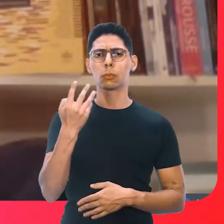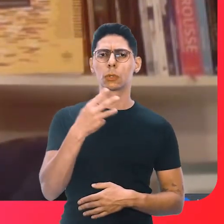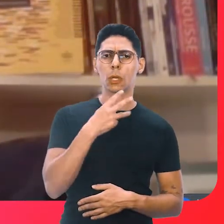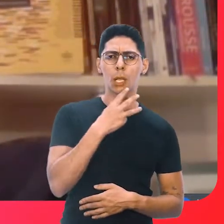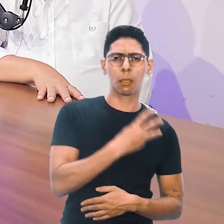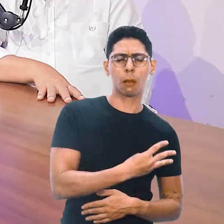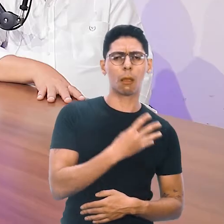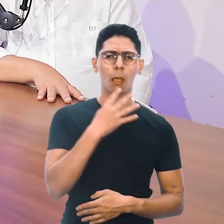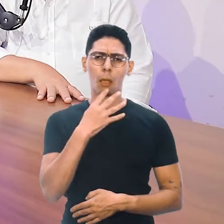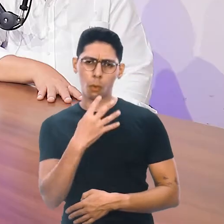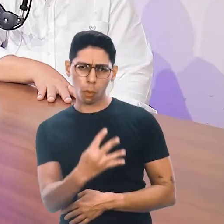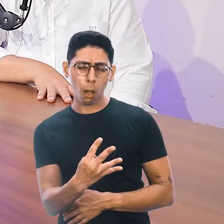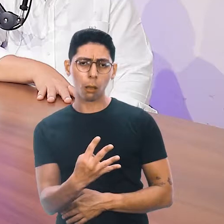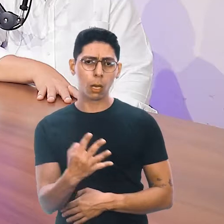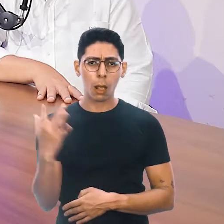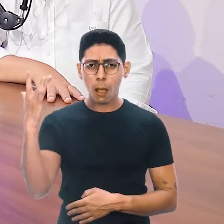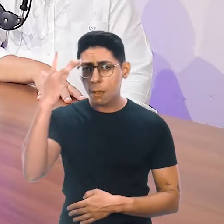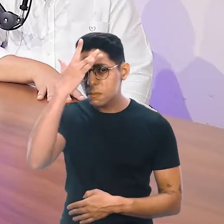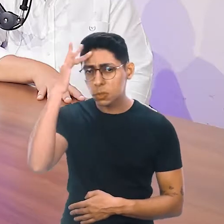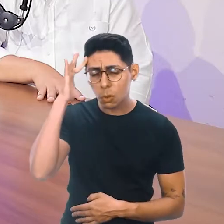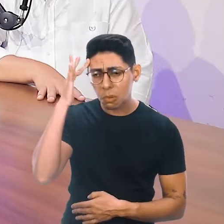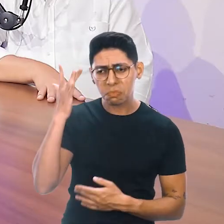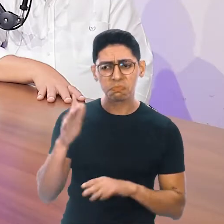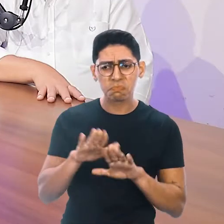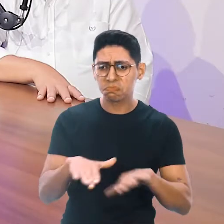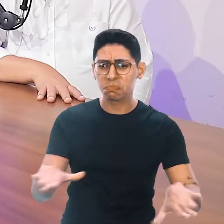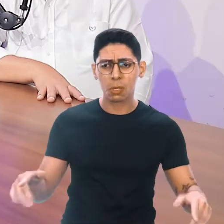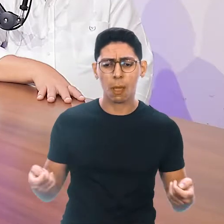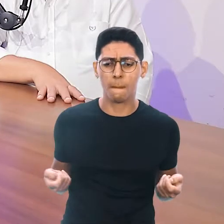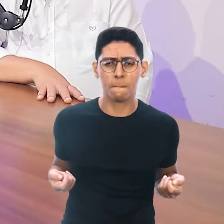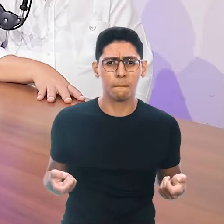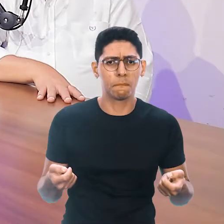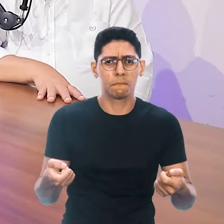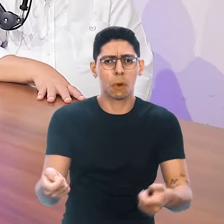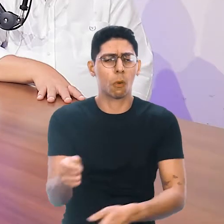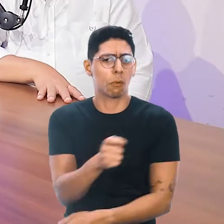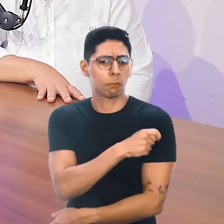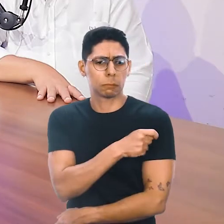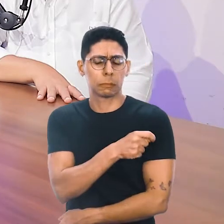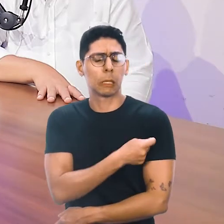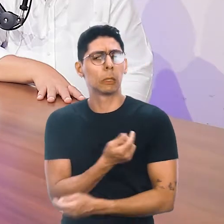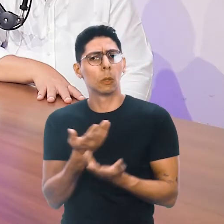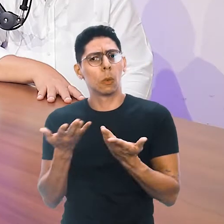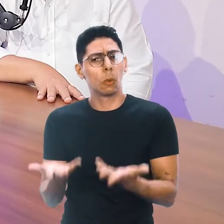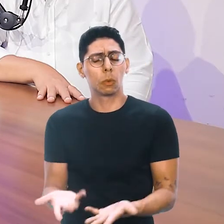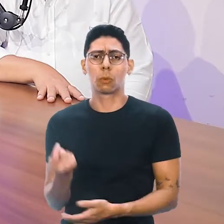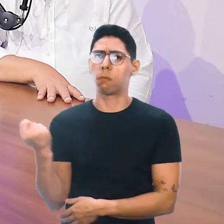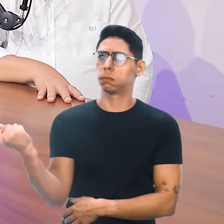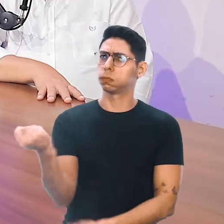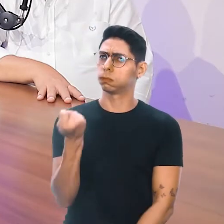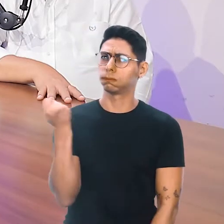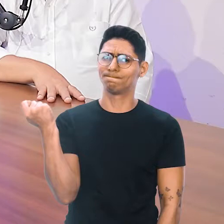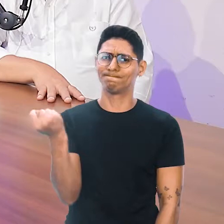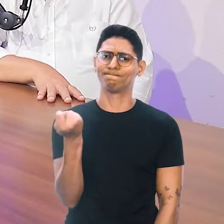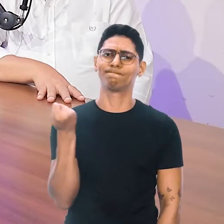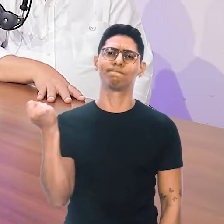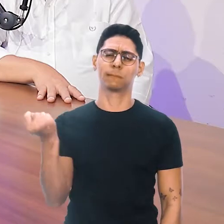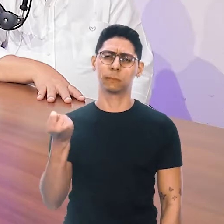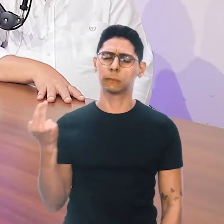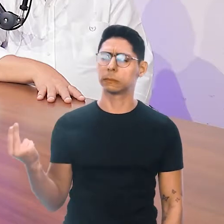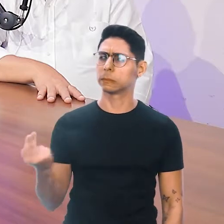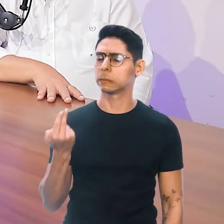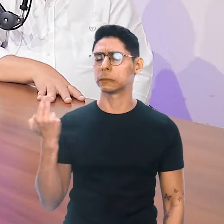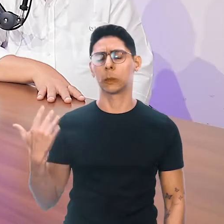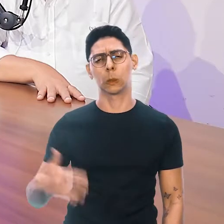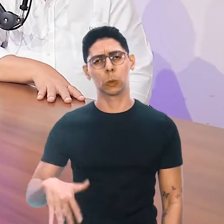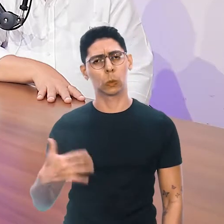anos, cada vez menos crianças estão sendo vacinadas. Isso é muito, muito ruim. É uma situação,